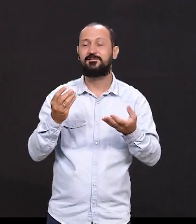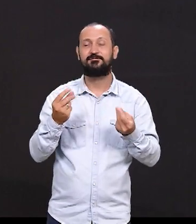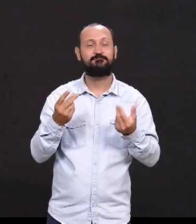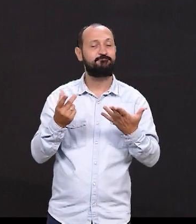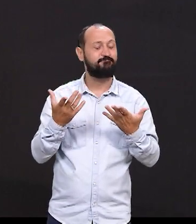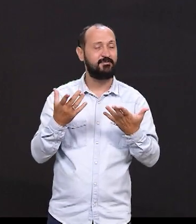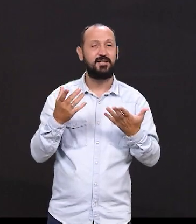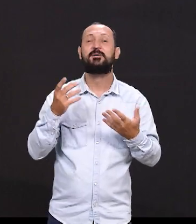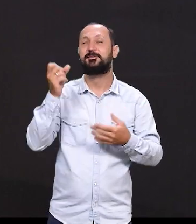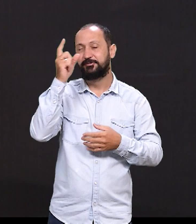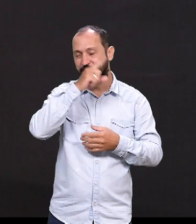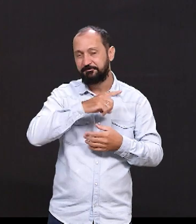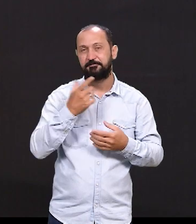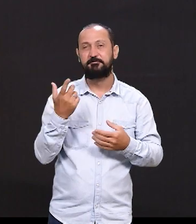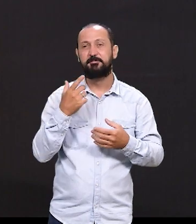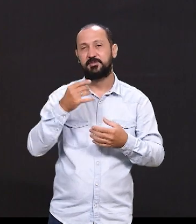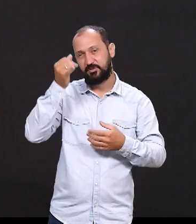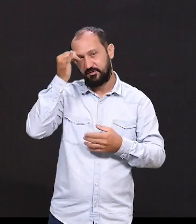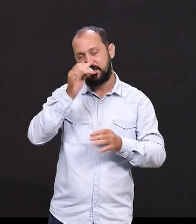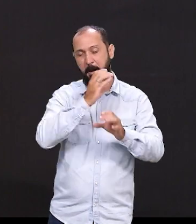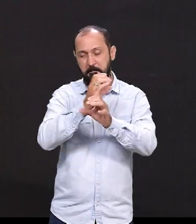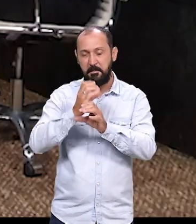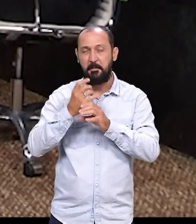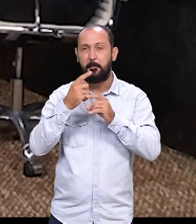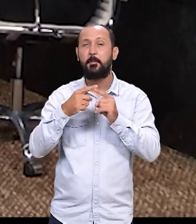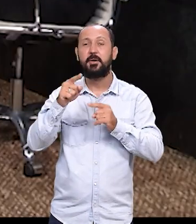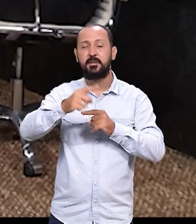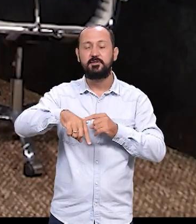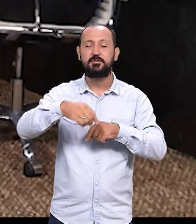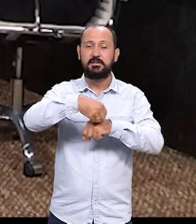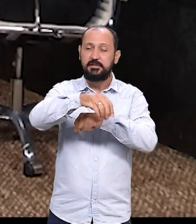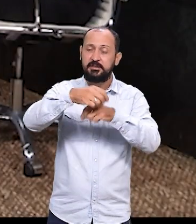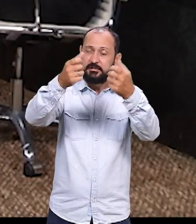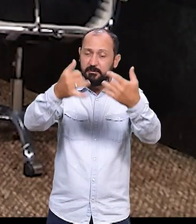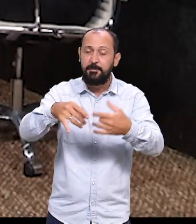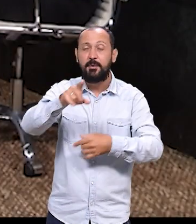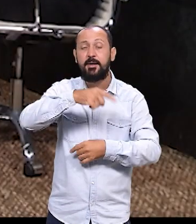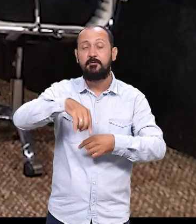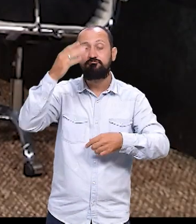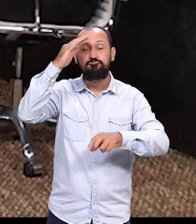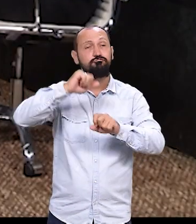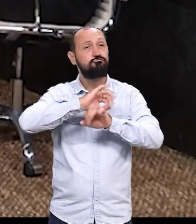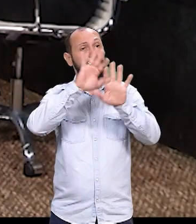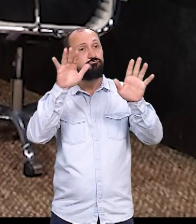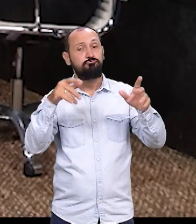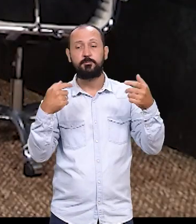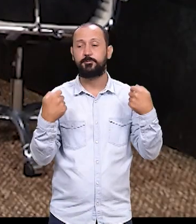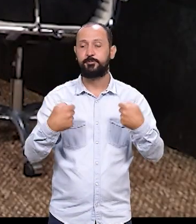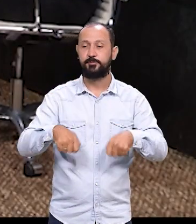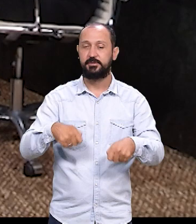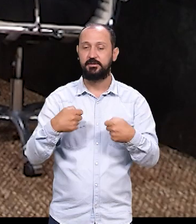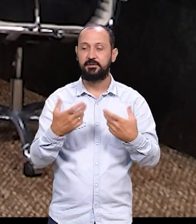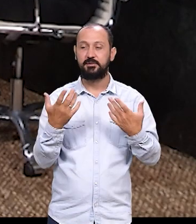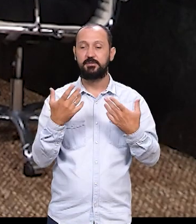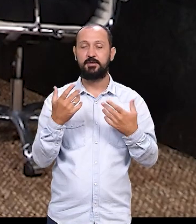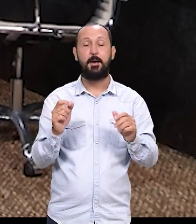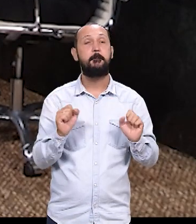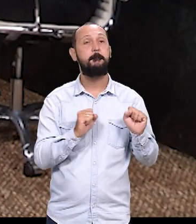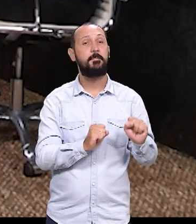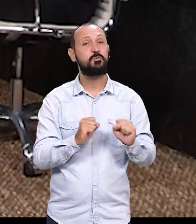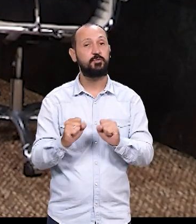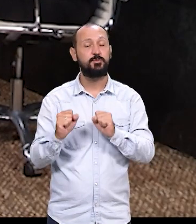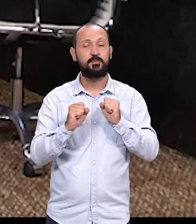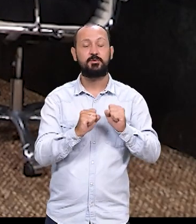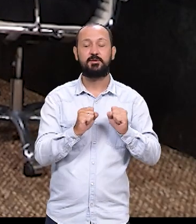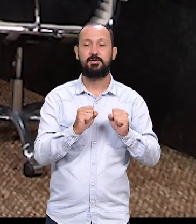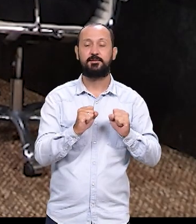é delas é é a mais difícil da gente combater porque a gente tem que convencer as pessoas ao contrário para que elas entendam a necessidade e as